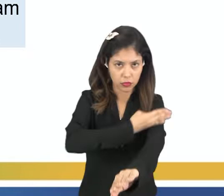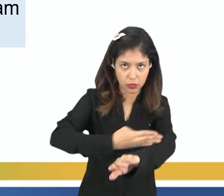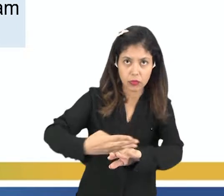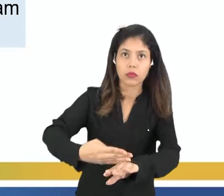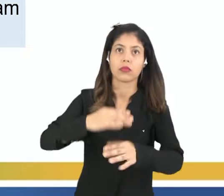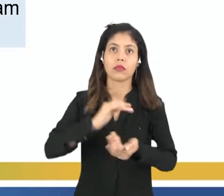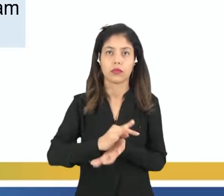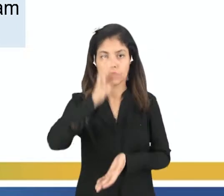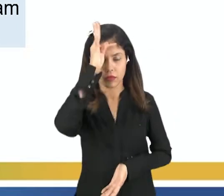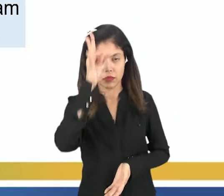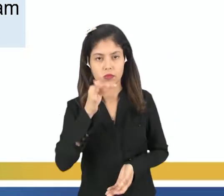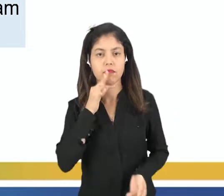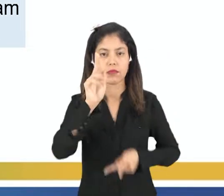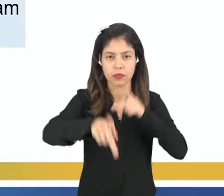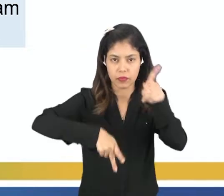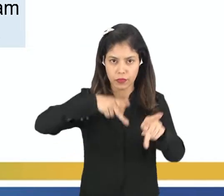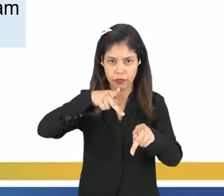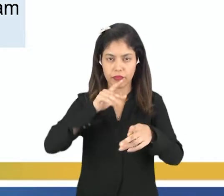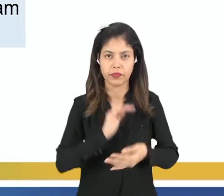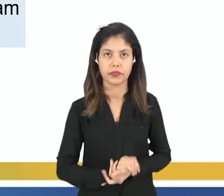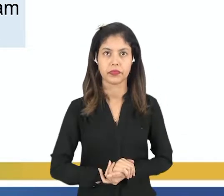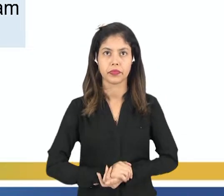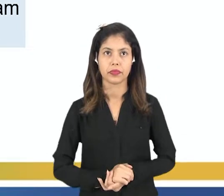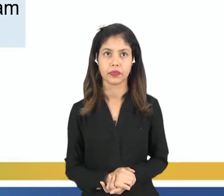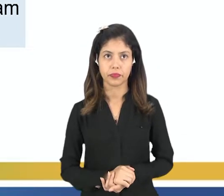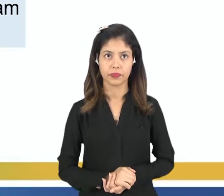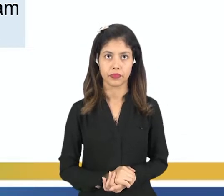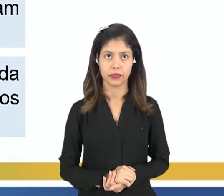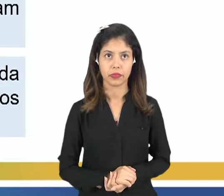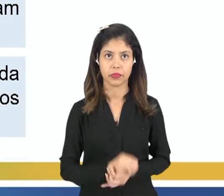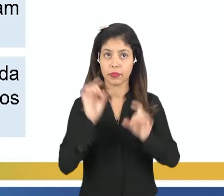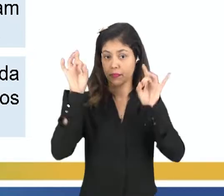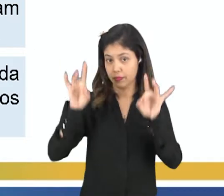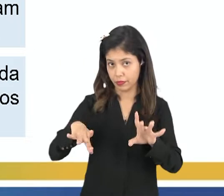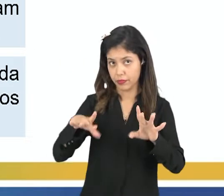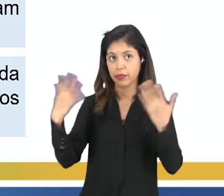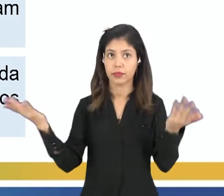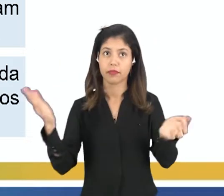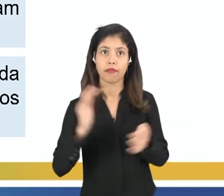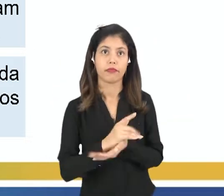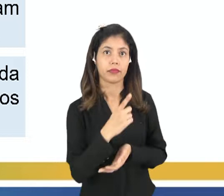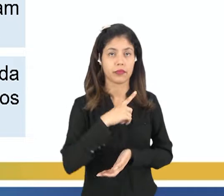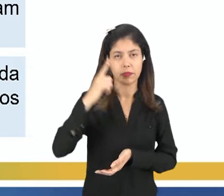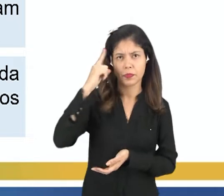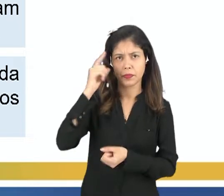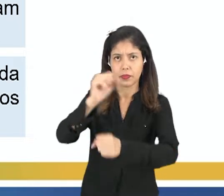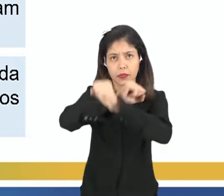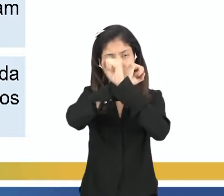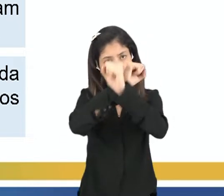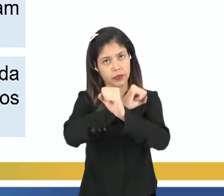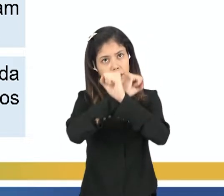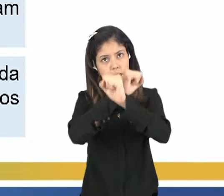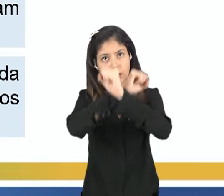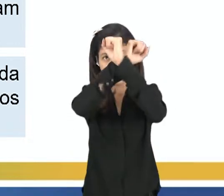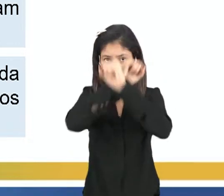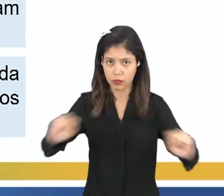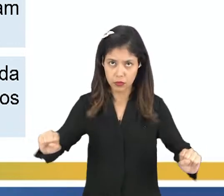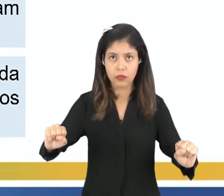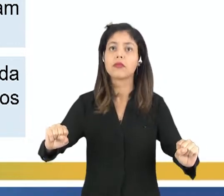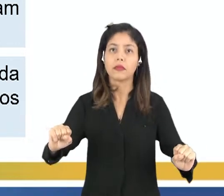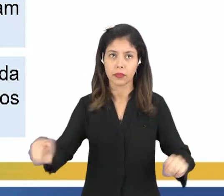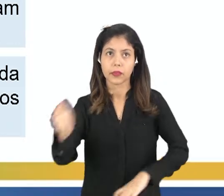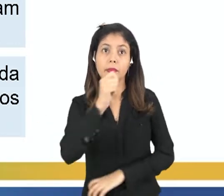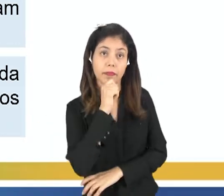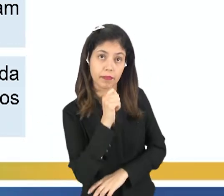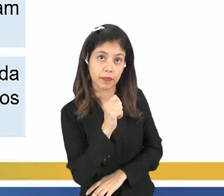cultura, costume e tradições do seu povo. E a última característica é ter em mente que a escravidão foi